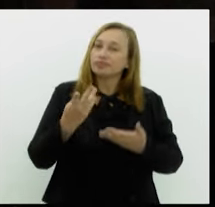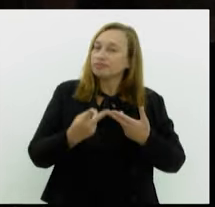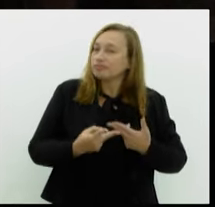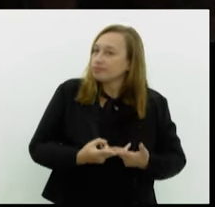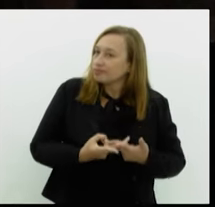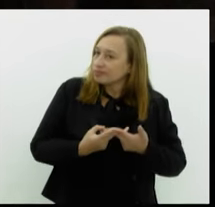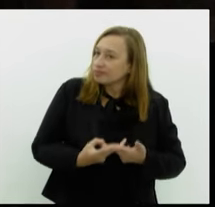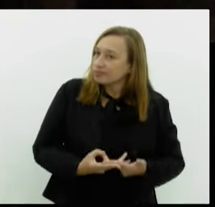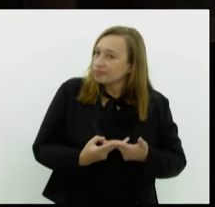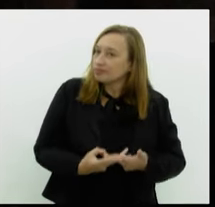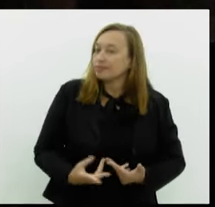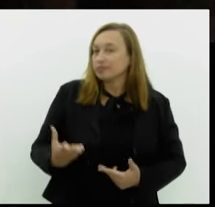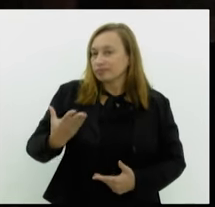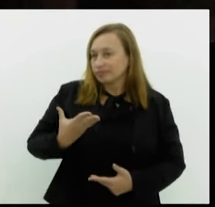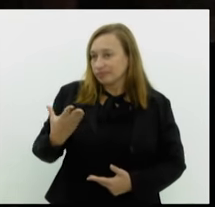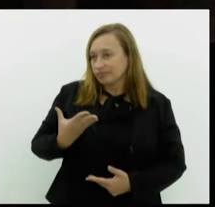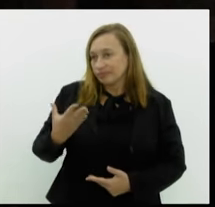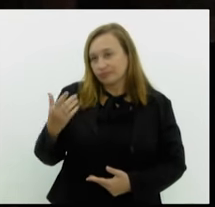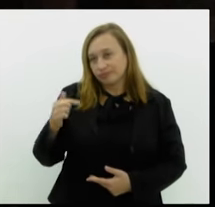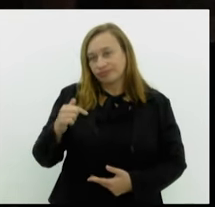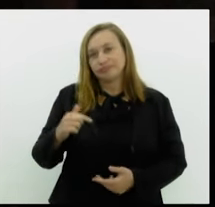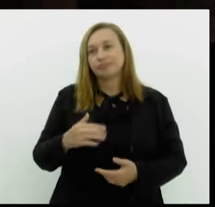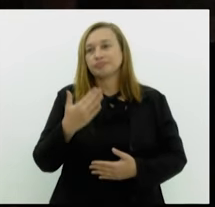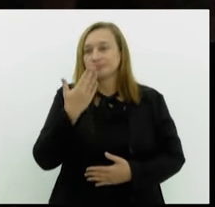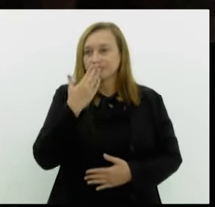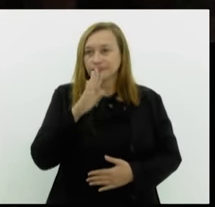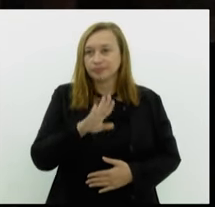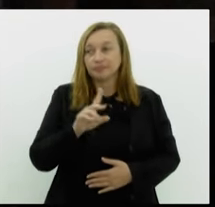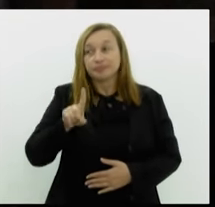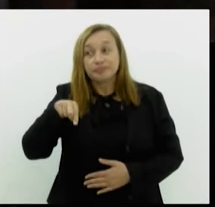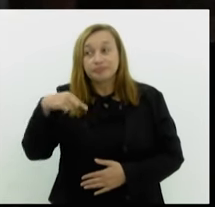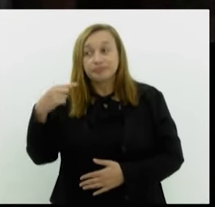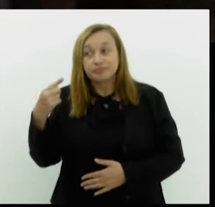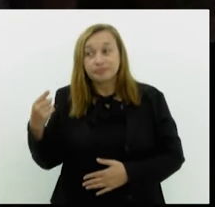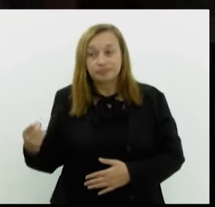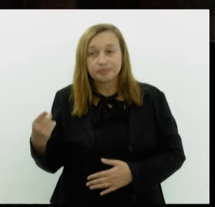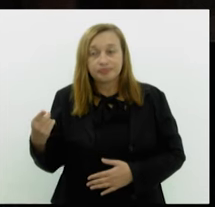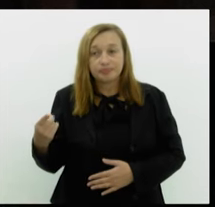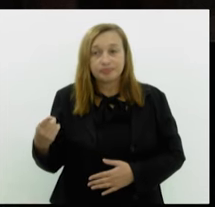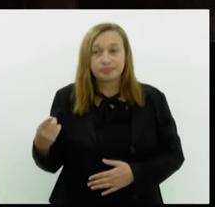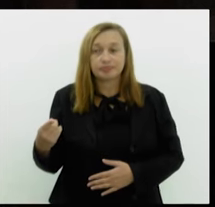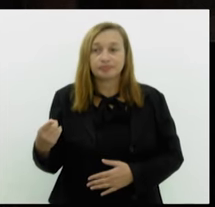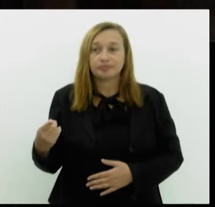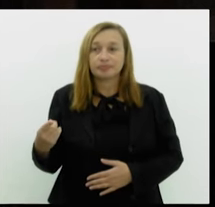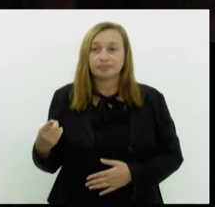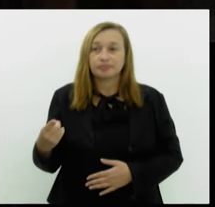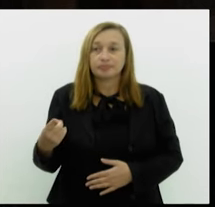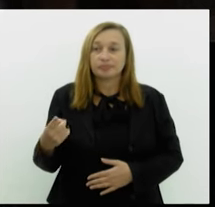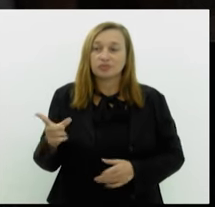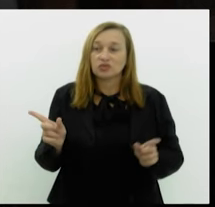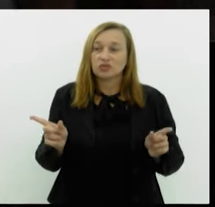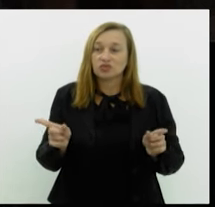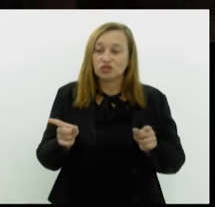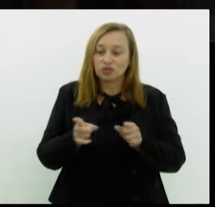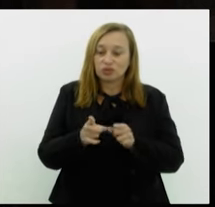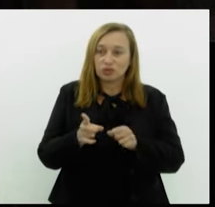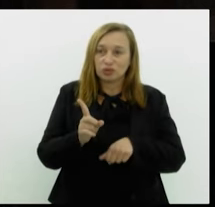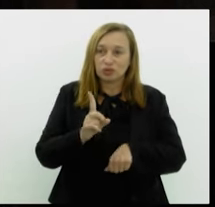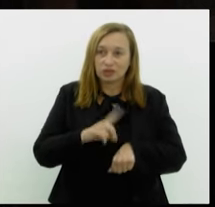paciência com o seu amigo aqui. Eu prometo, da próxima vez, me deter